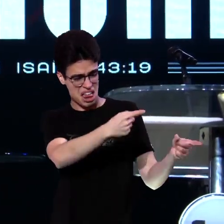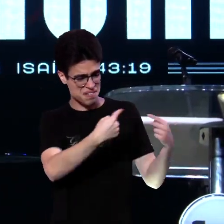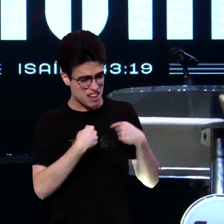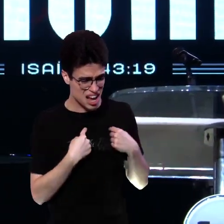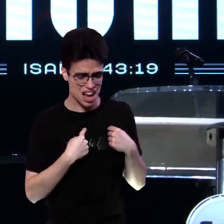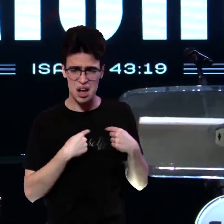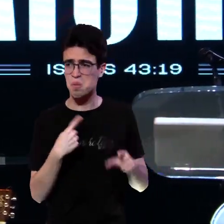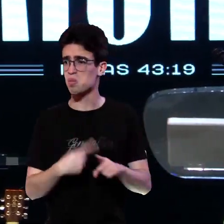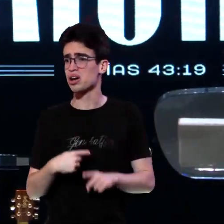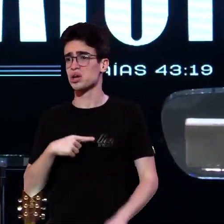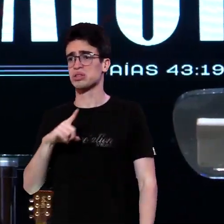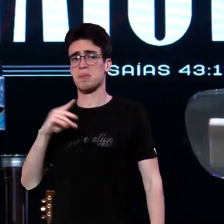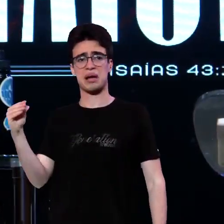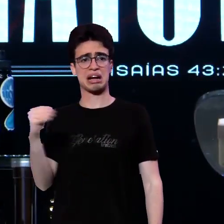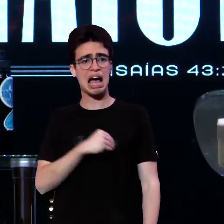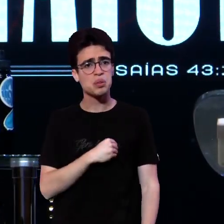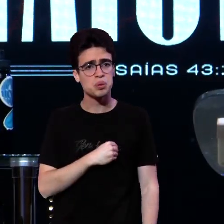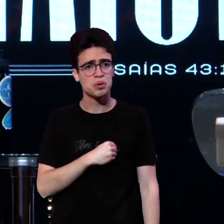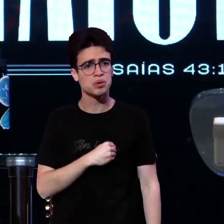isso porque eu pequei.